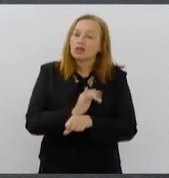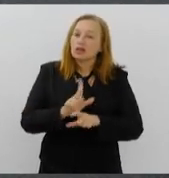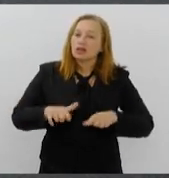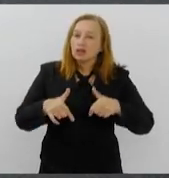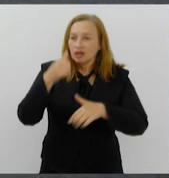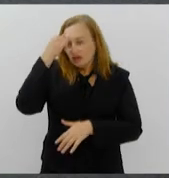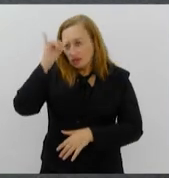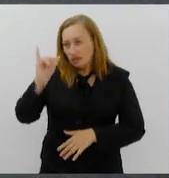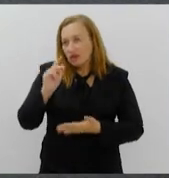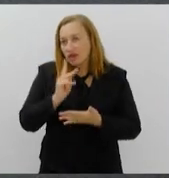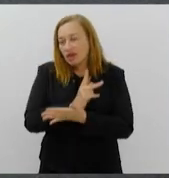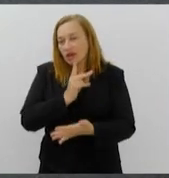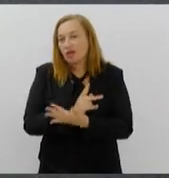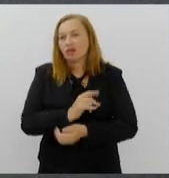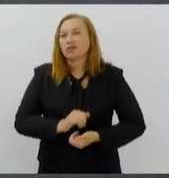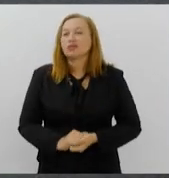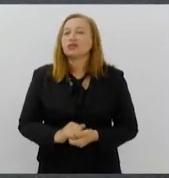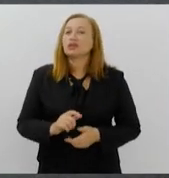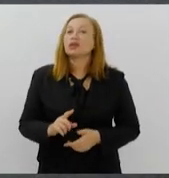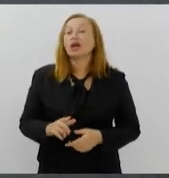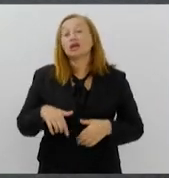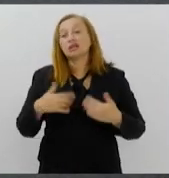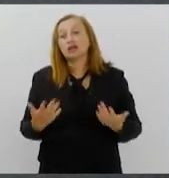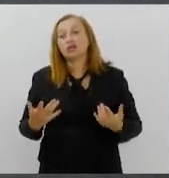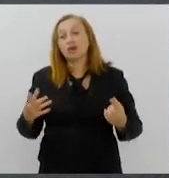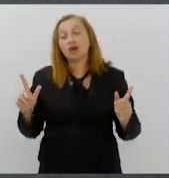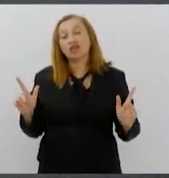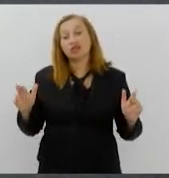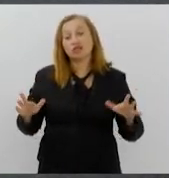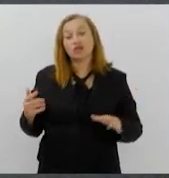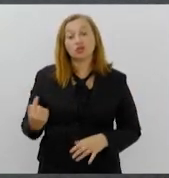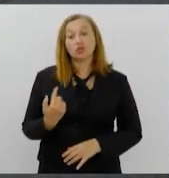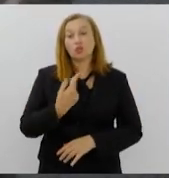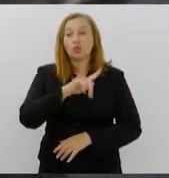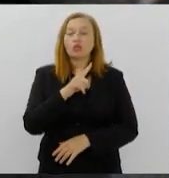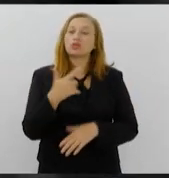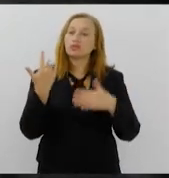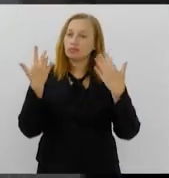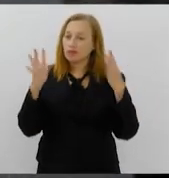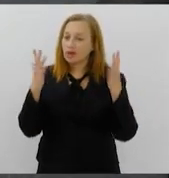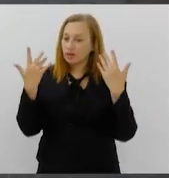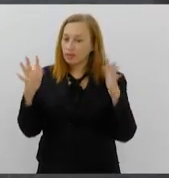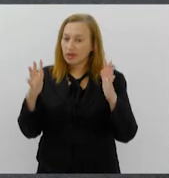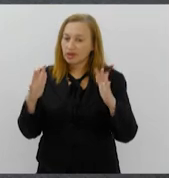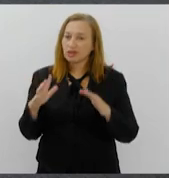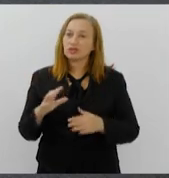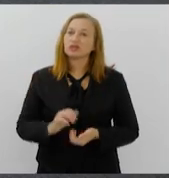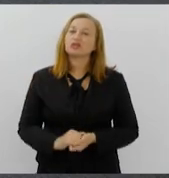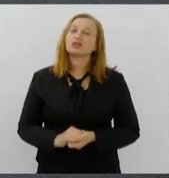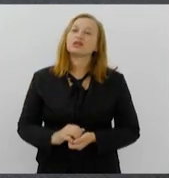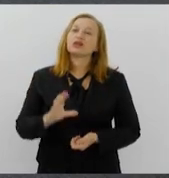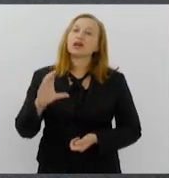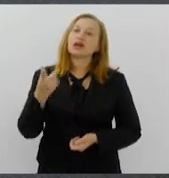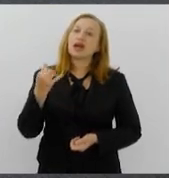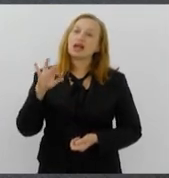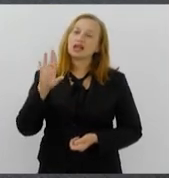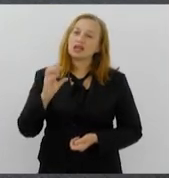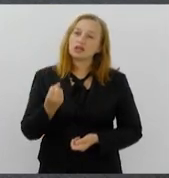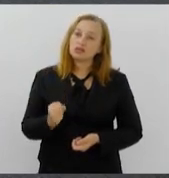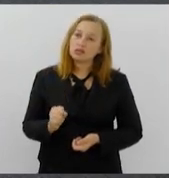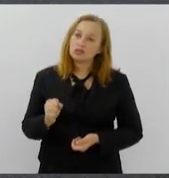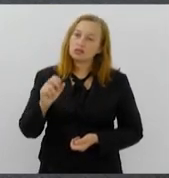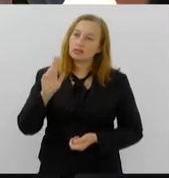evitar erros. Então um não colide com o outro. Parabéns, xará Carlinhos do BNH.